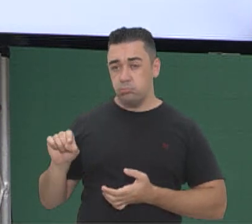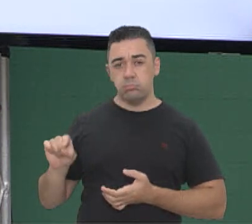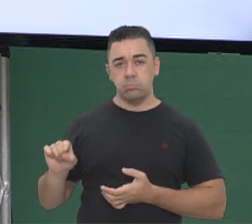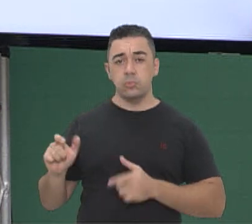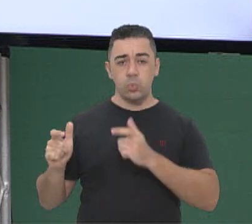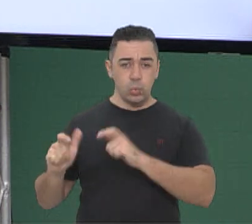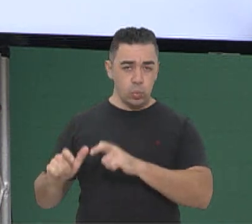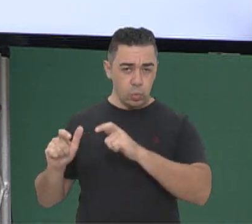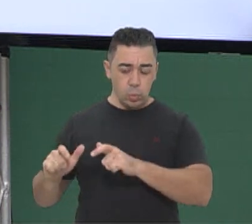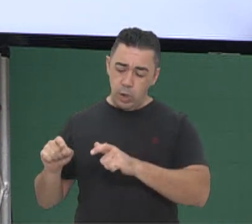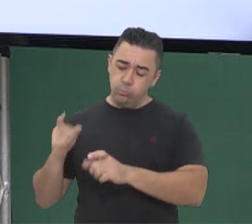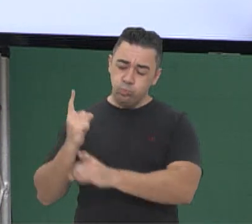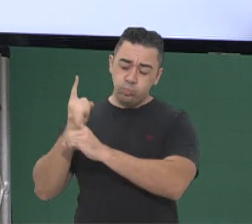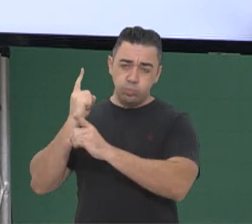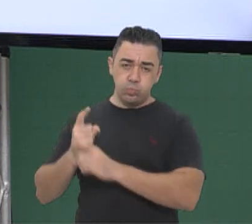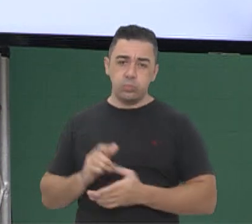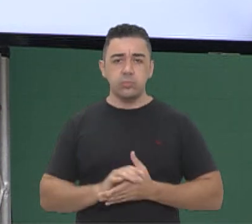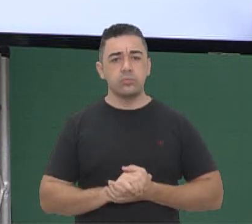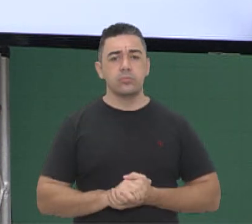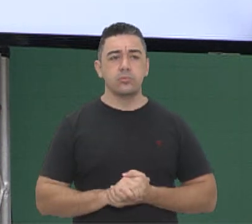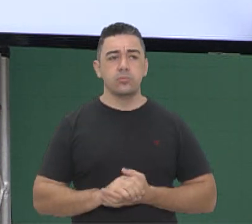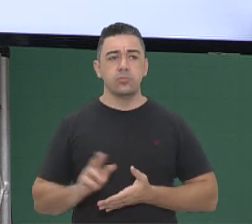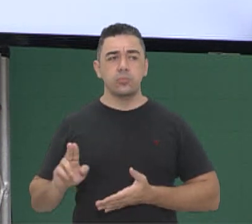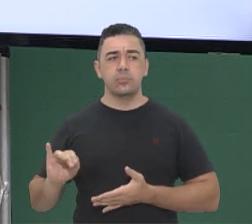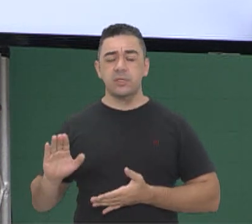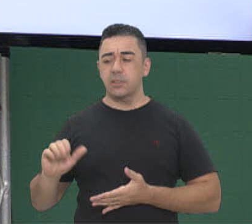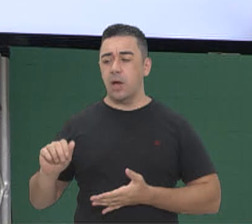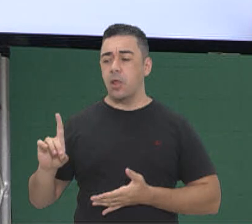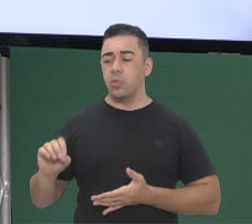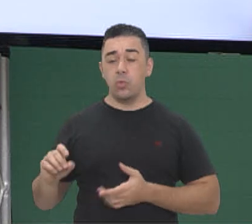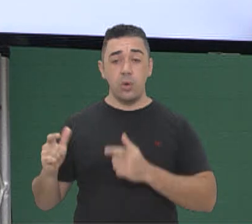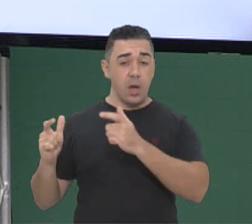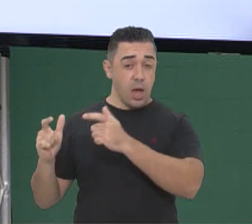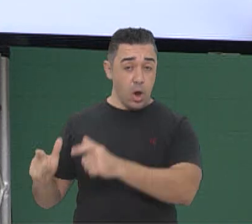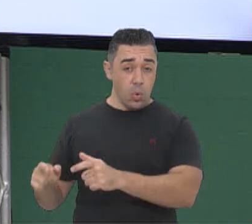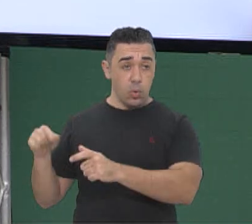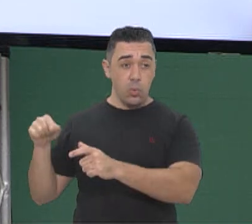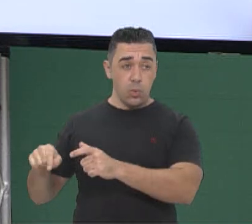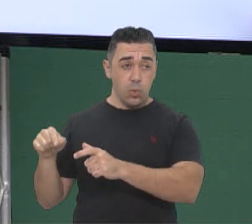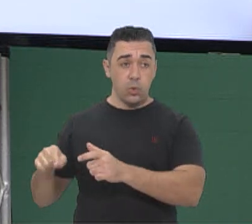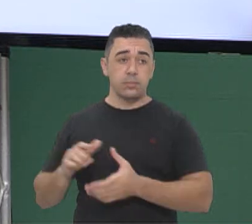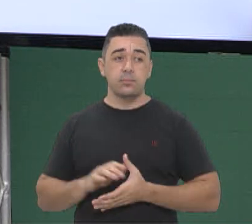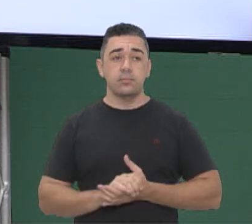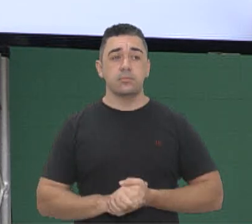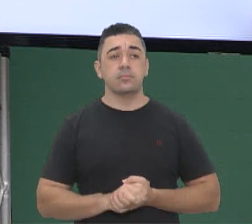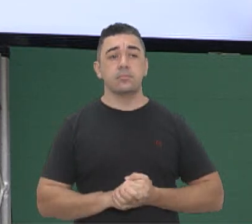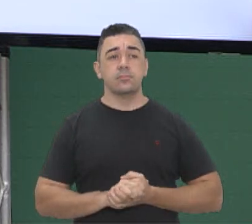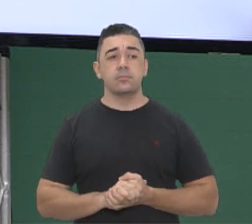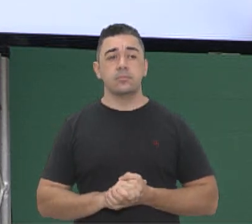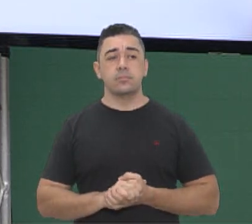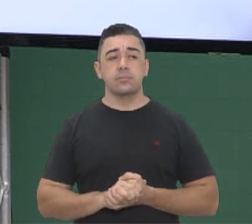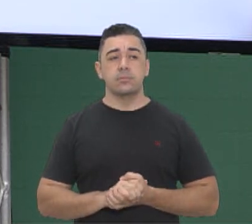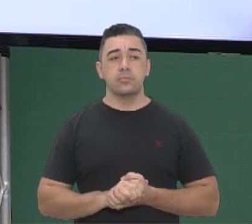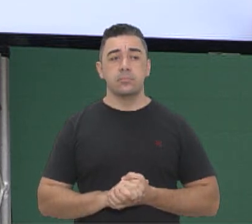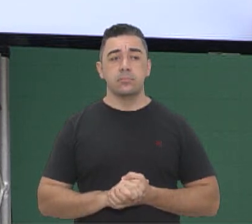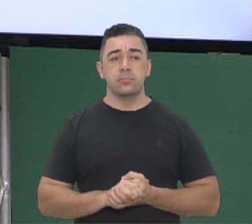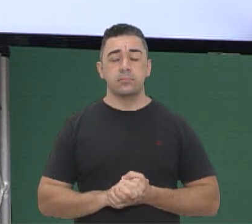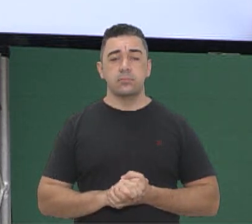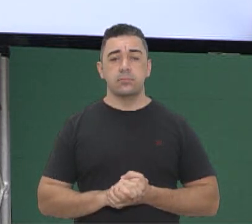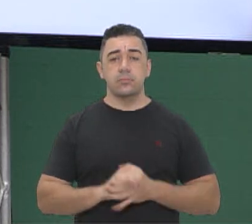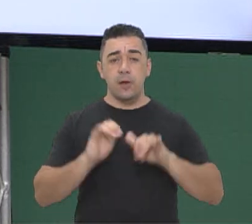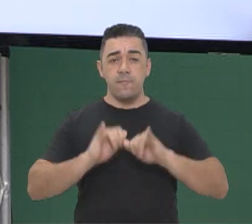sítio arqueológico, ubicado, localizado em Trujillo, La Libertad.